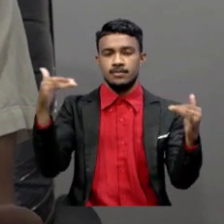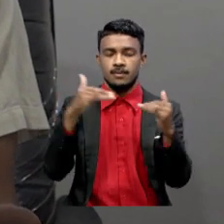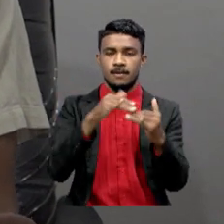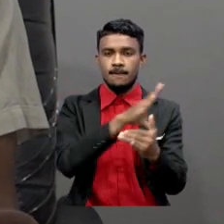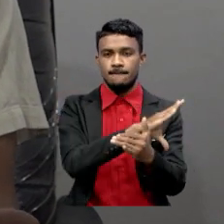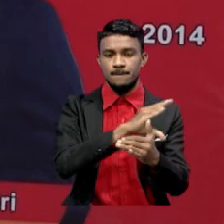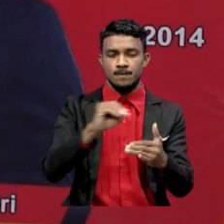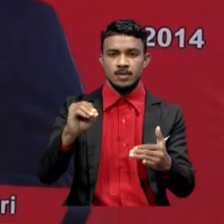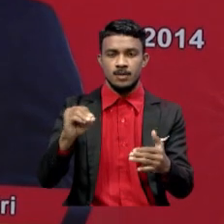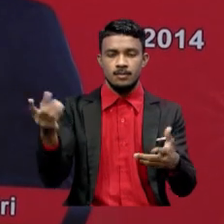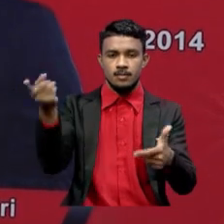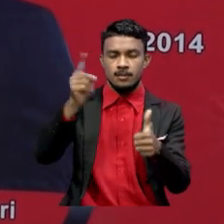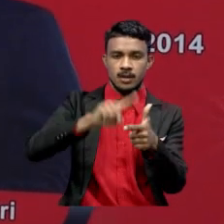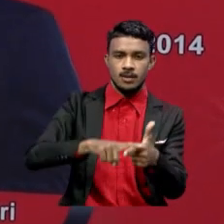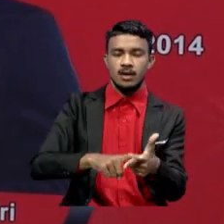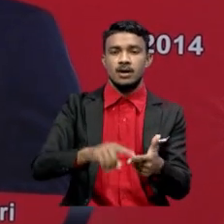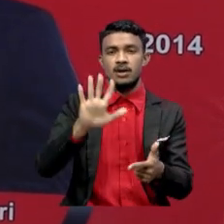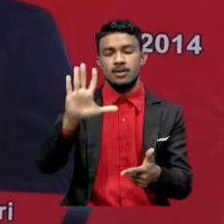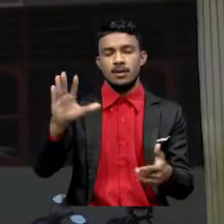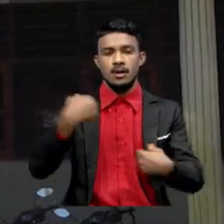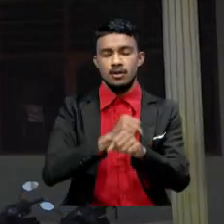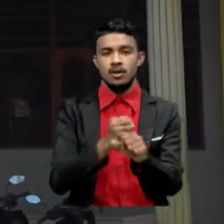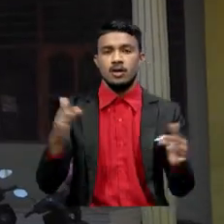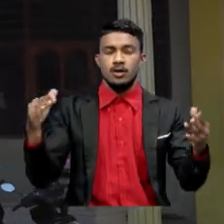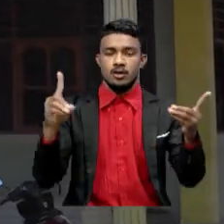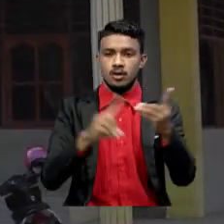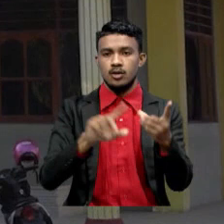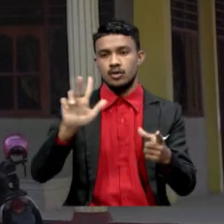Fretilin, bada lima, sehalau durante lorong tolu, hahu si lorong